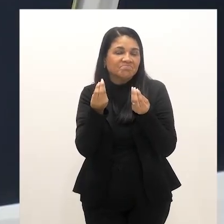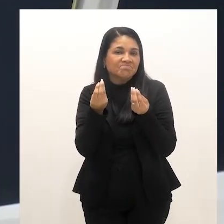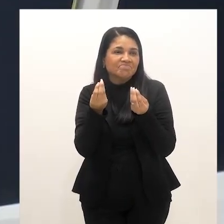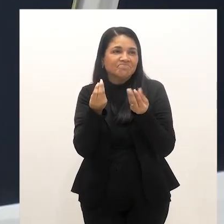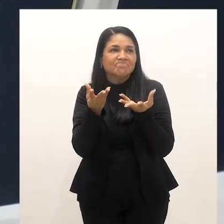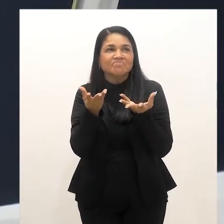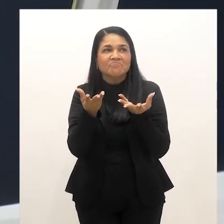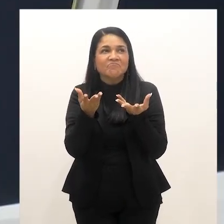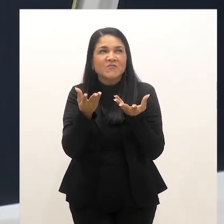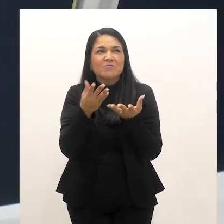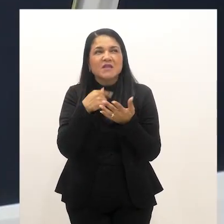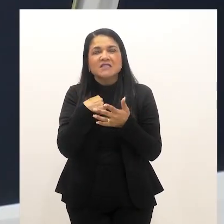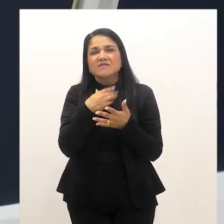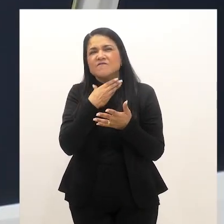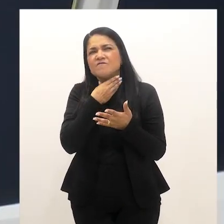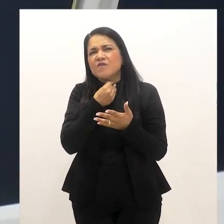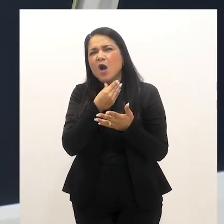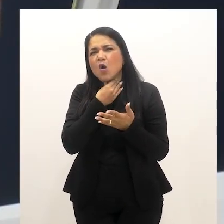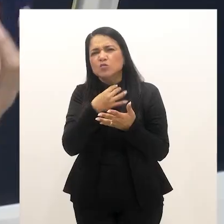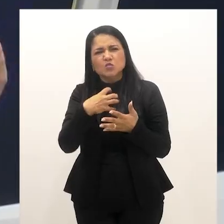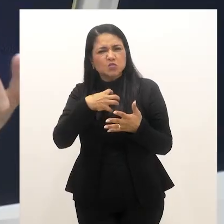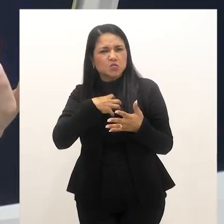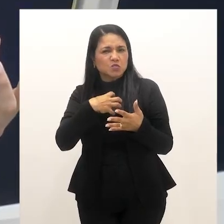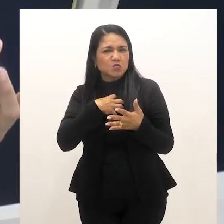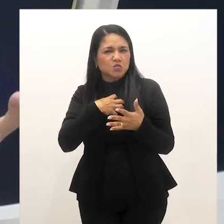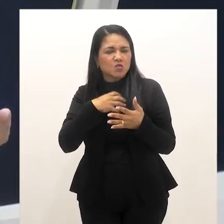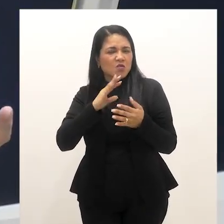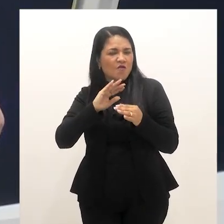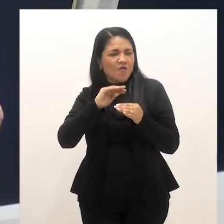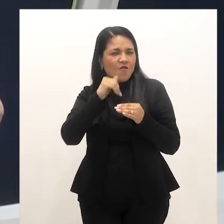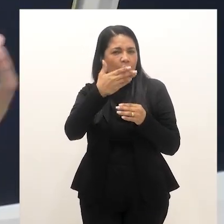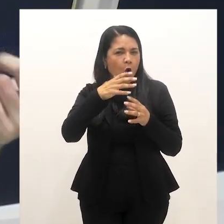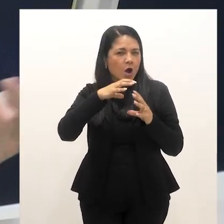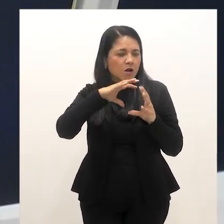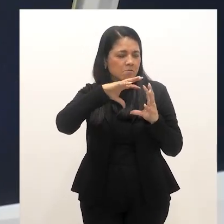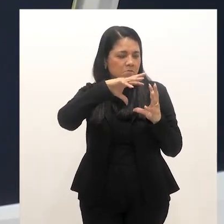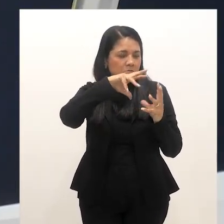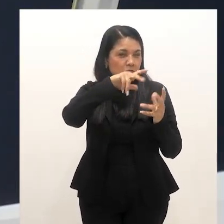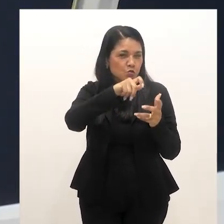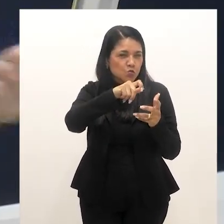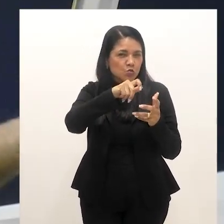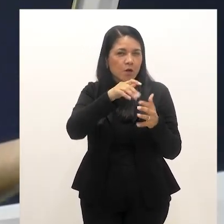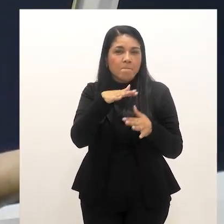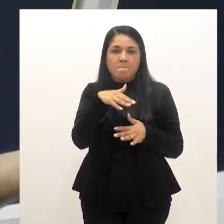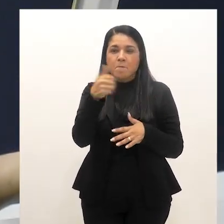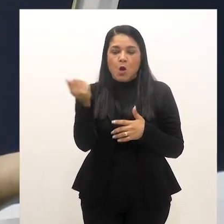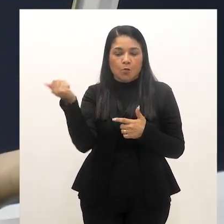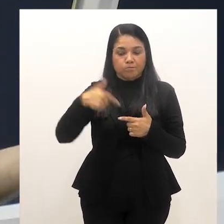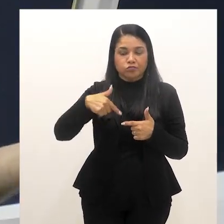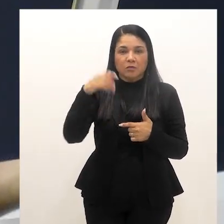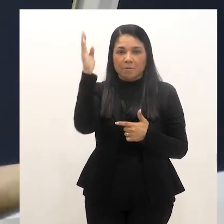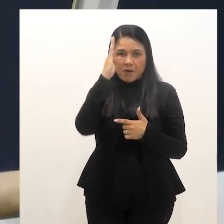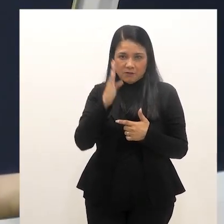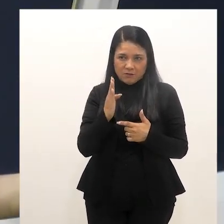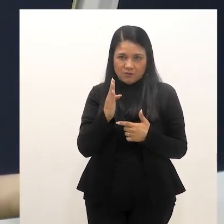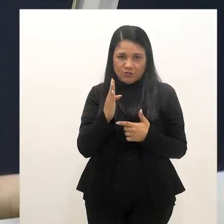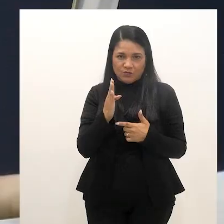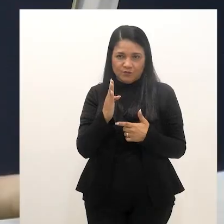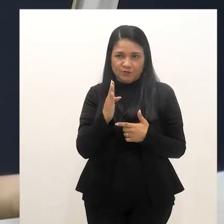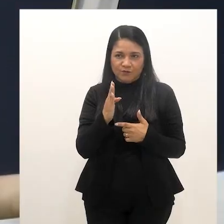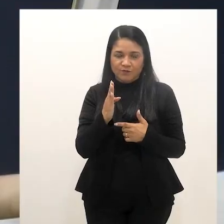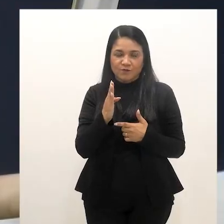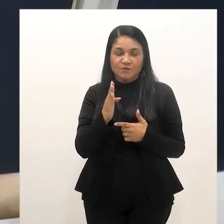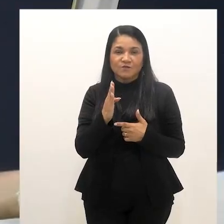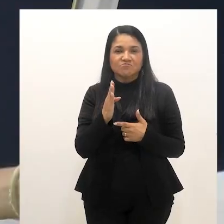acaba tendo aquela falsa impressão de que o que vem de lá de fora é melhor do que o que é feito